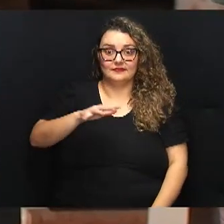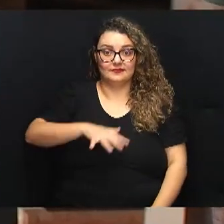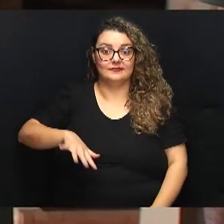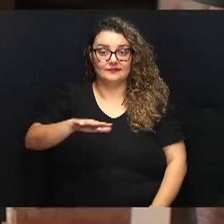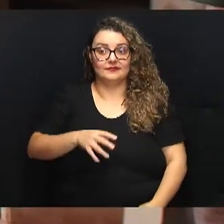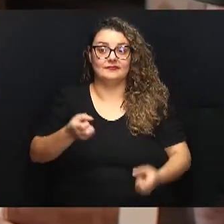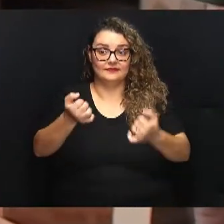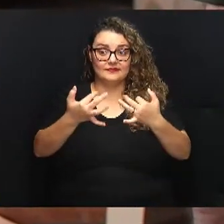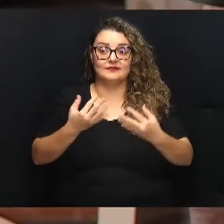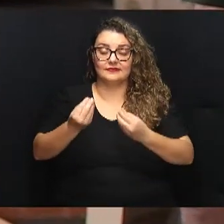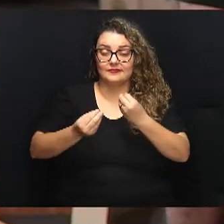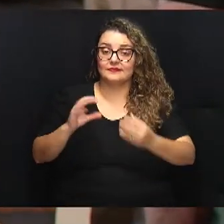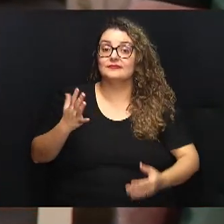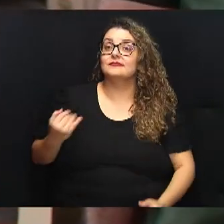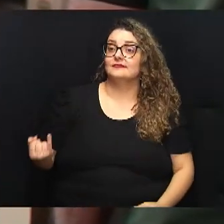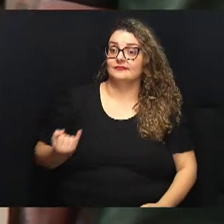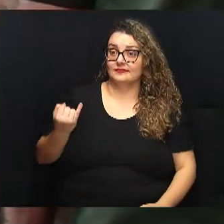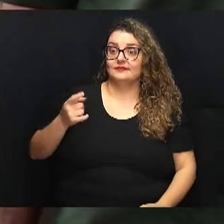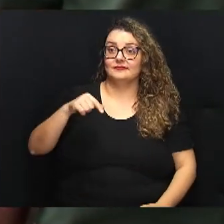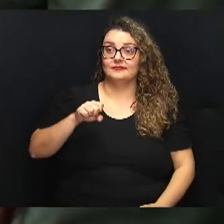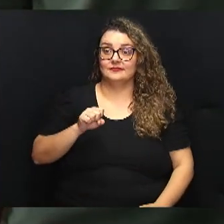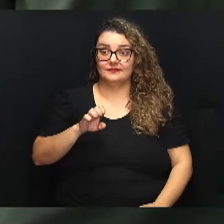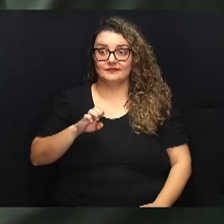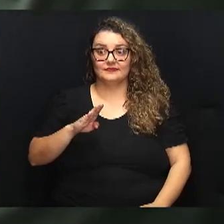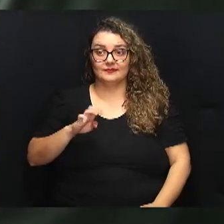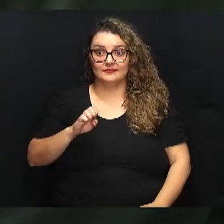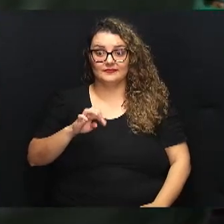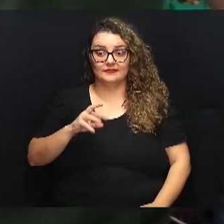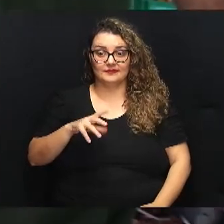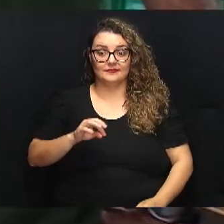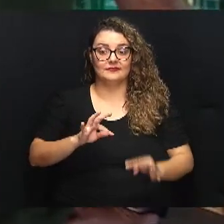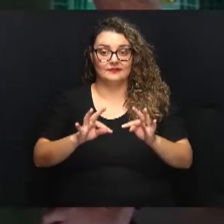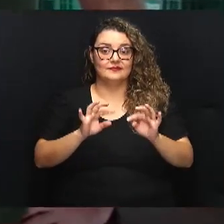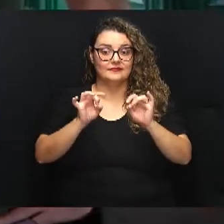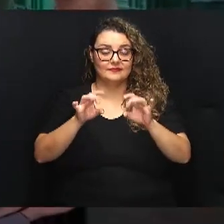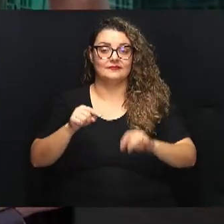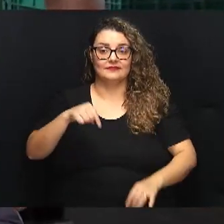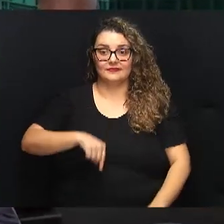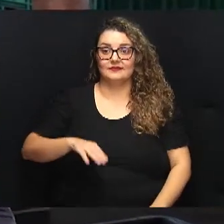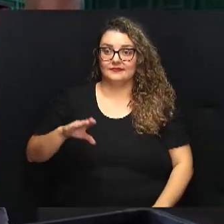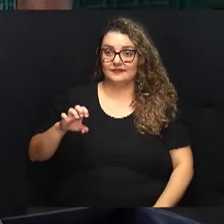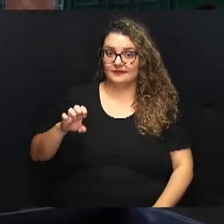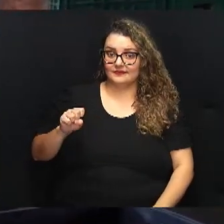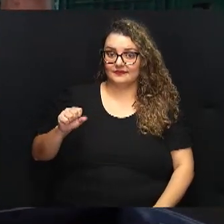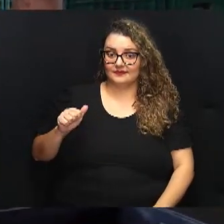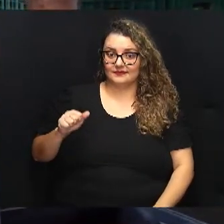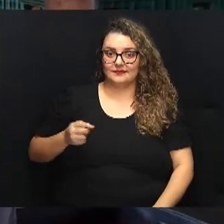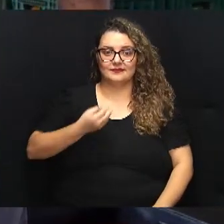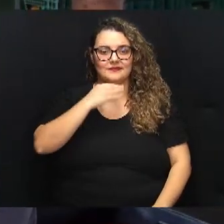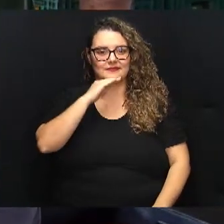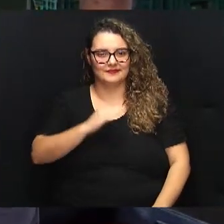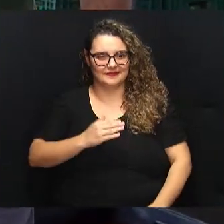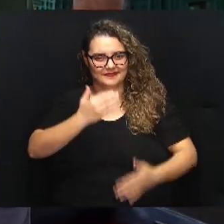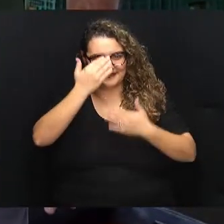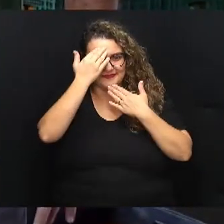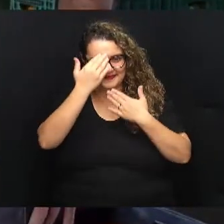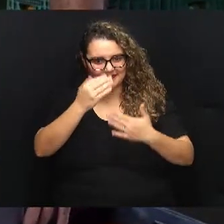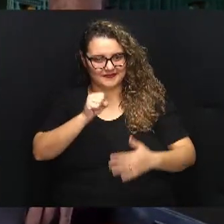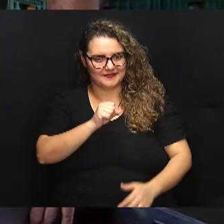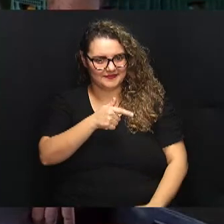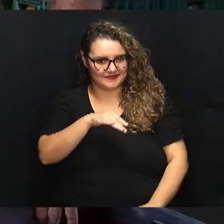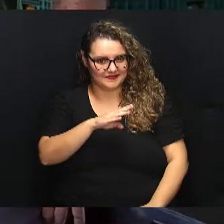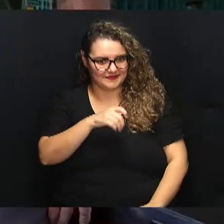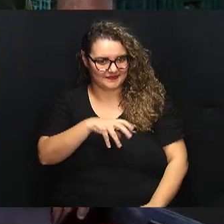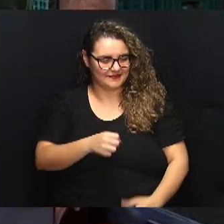boletim e a importância dele é o Sebastião Guerra, que é um técnico especialista aqui da Ceasa Campinas. Muito boa tarde, muito obrigada, Sebastião,